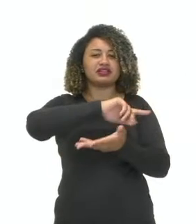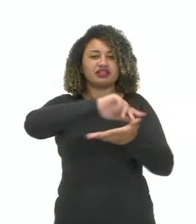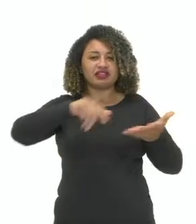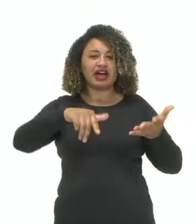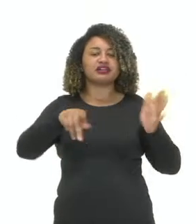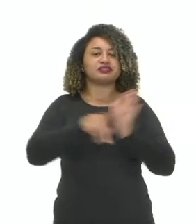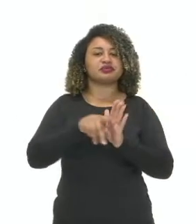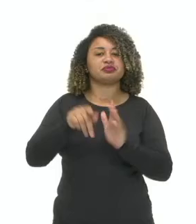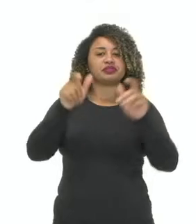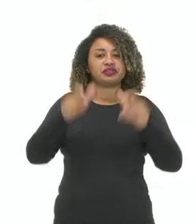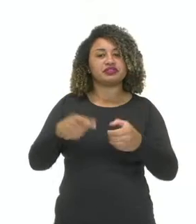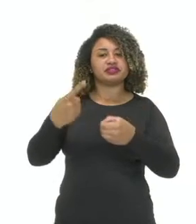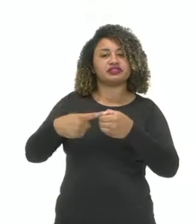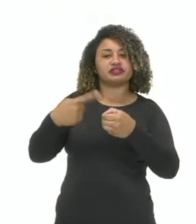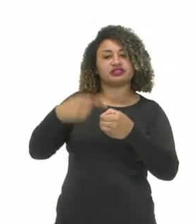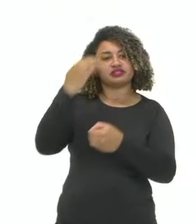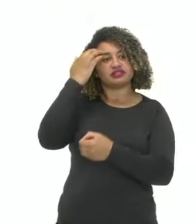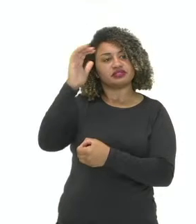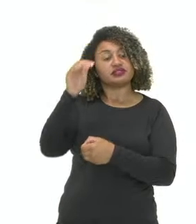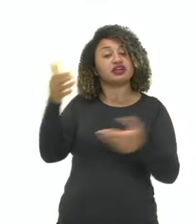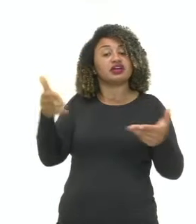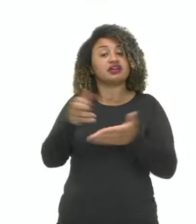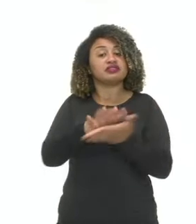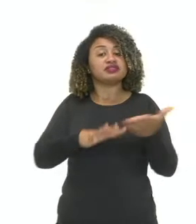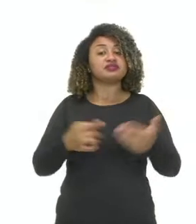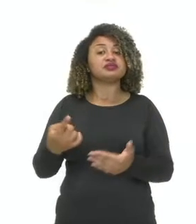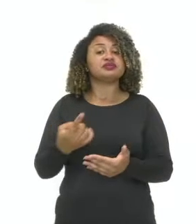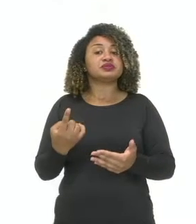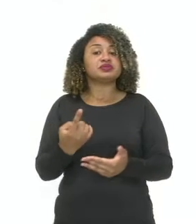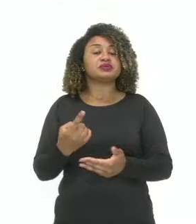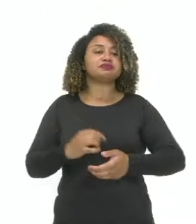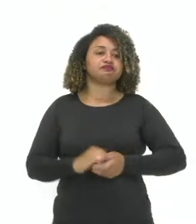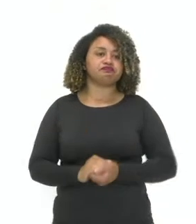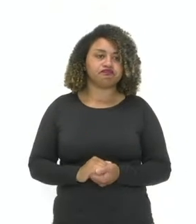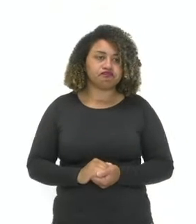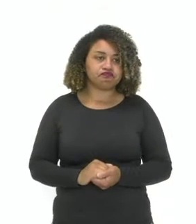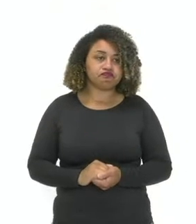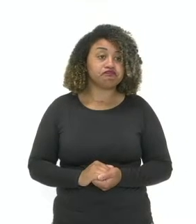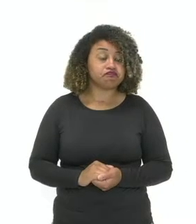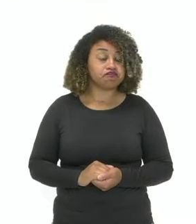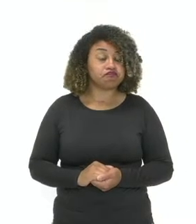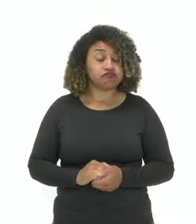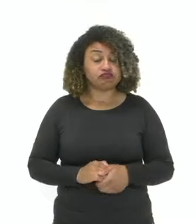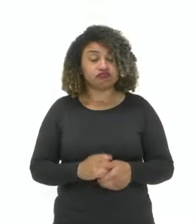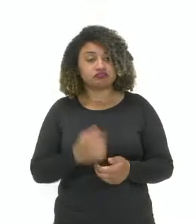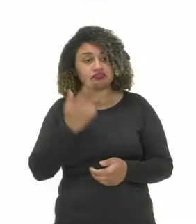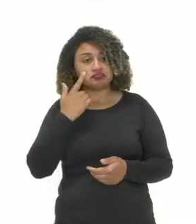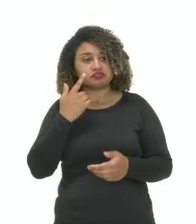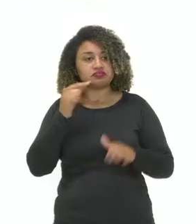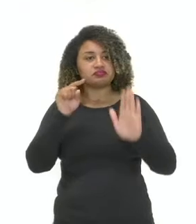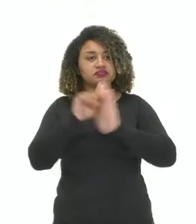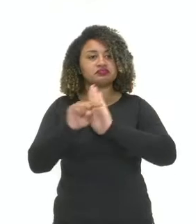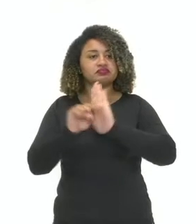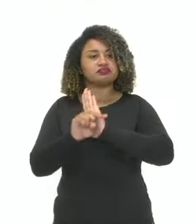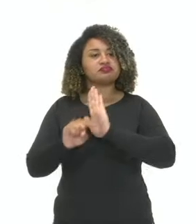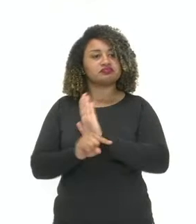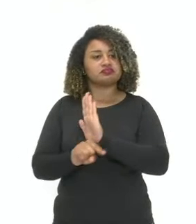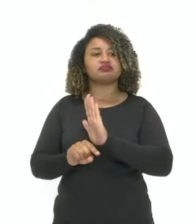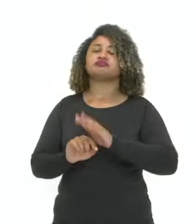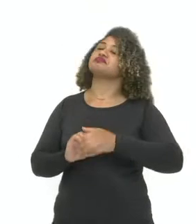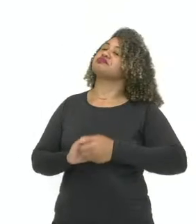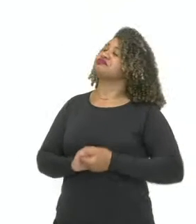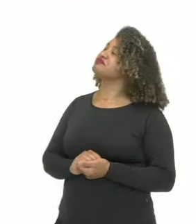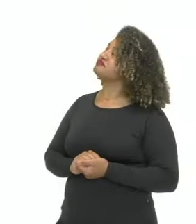sim? Atividade 1. Que motivos levam a cidade a destinar espaços de homenagem a